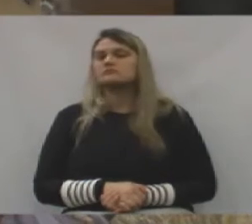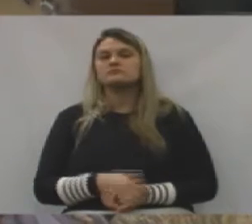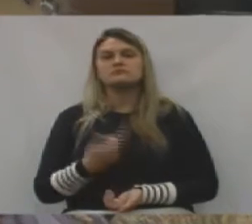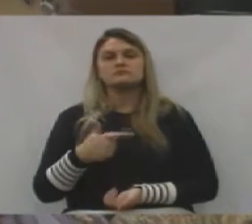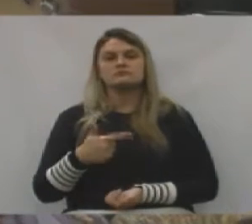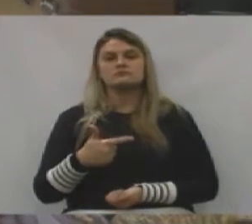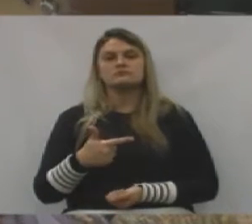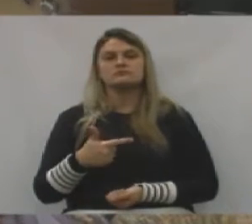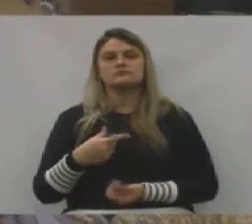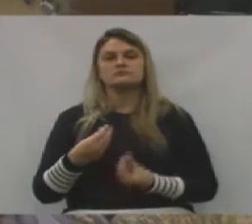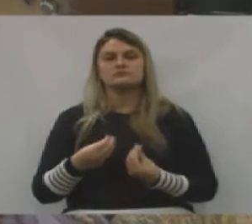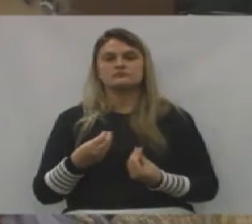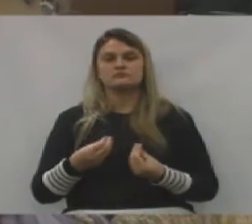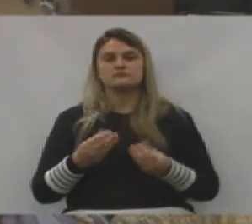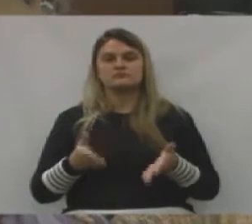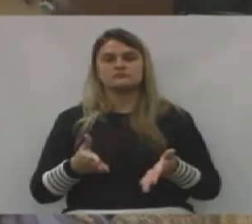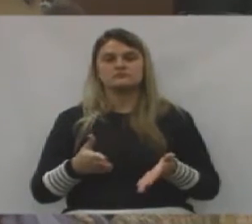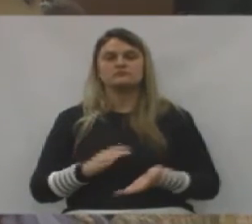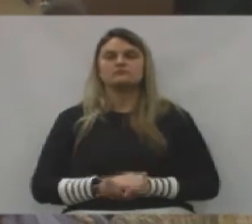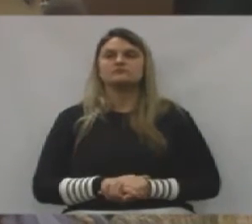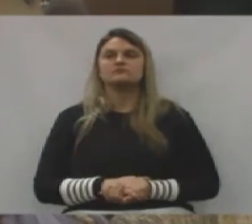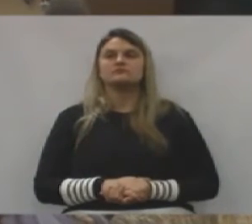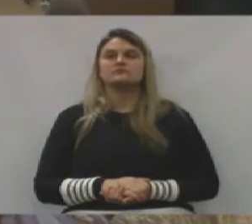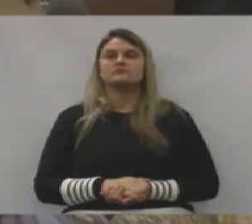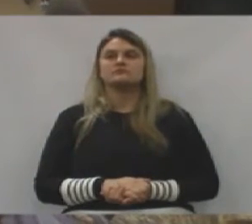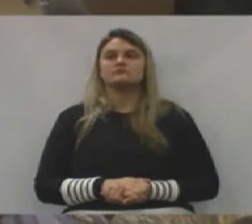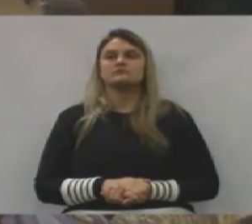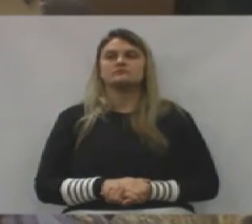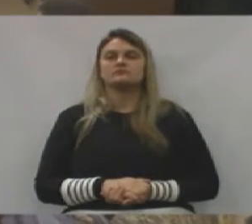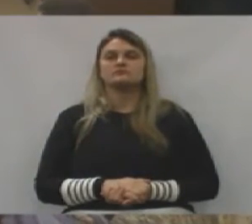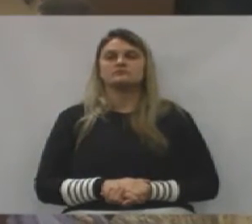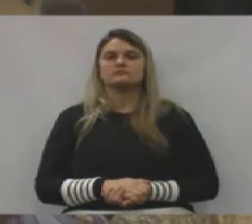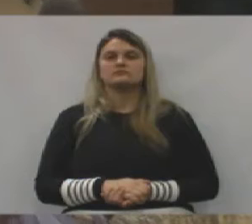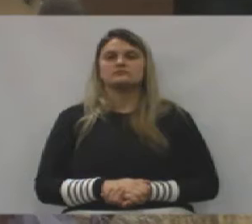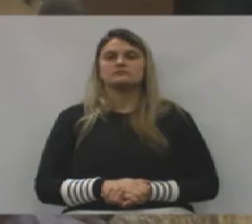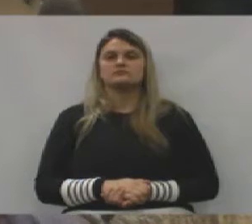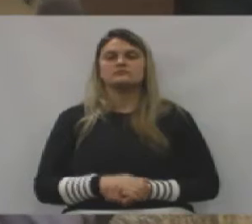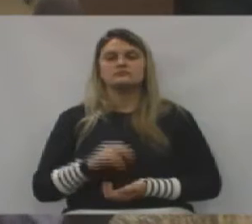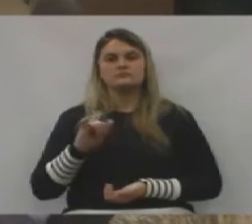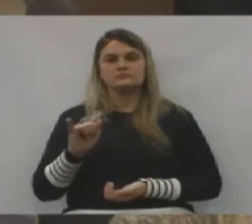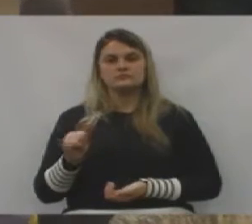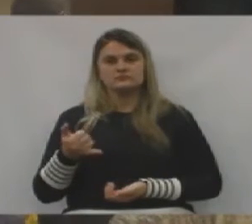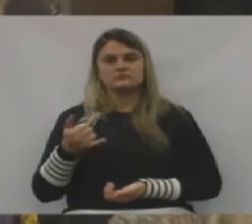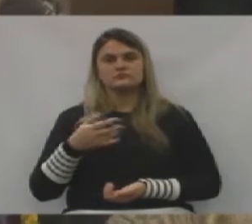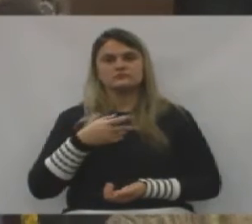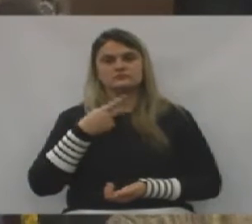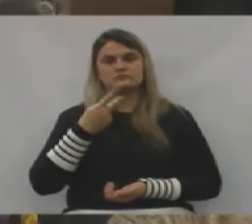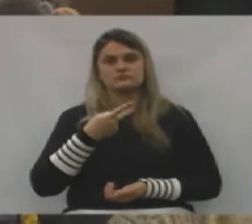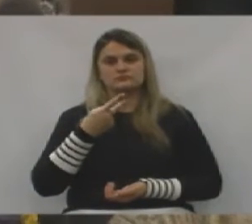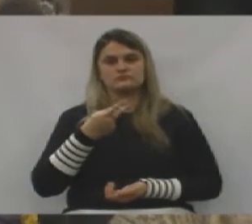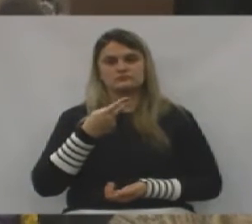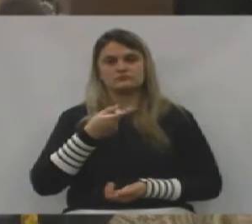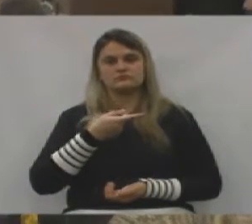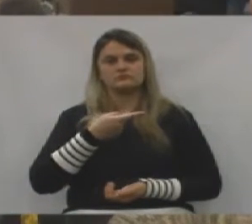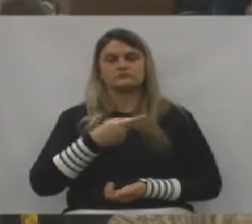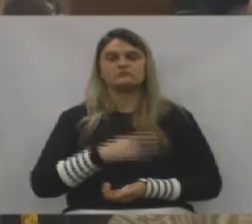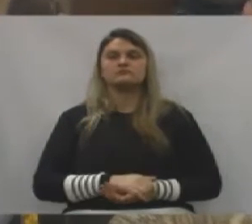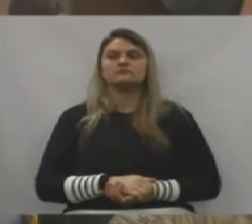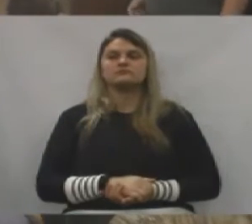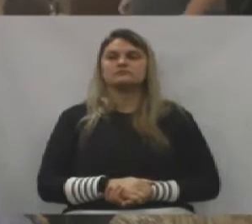Não temos muita formalidade hoje, né, nesse momento. Então, aproveitar aqui também para fazer o uso da